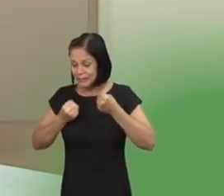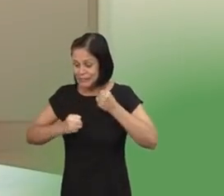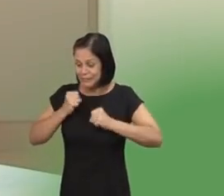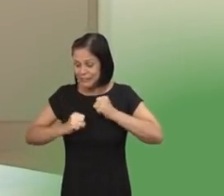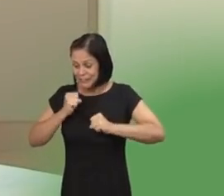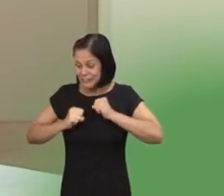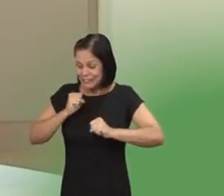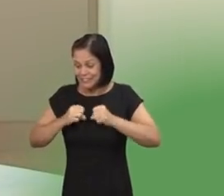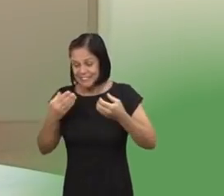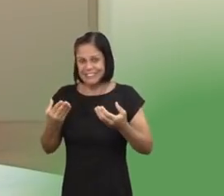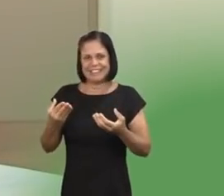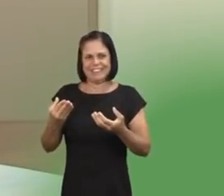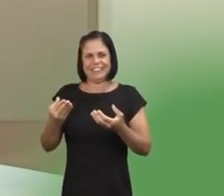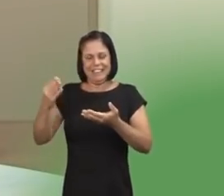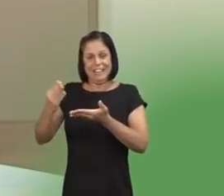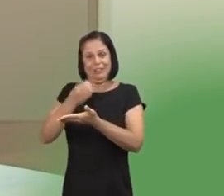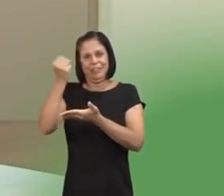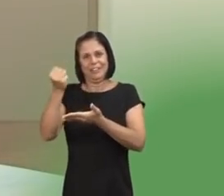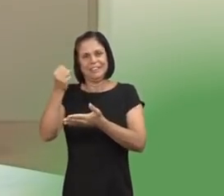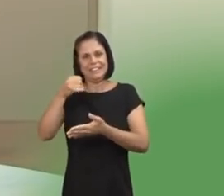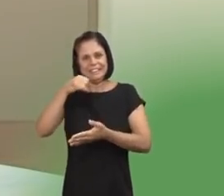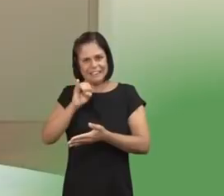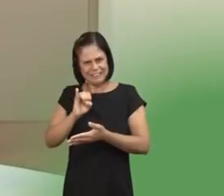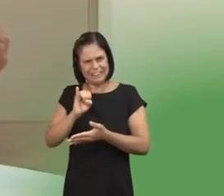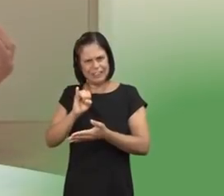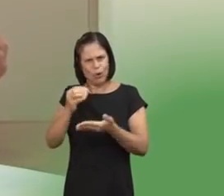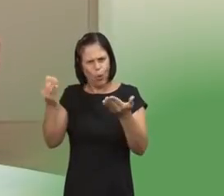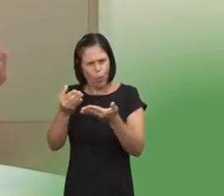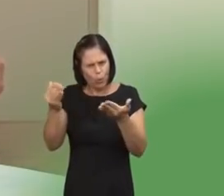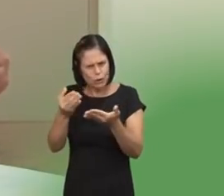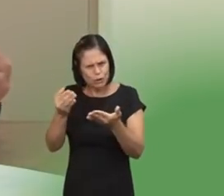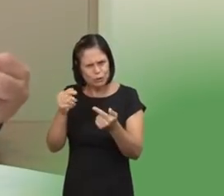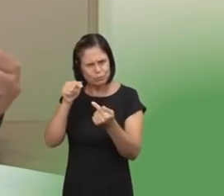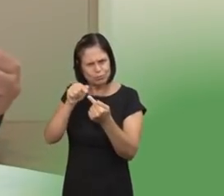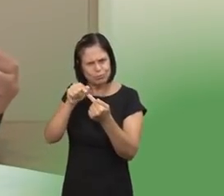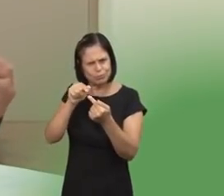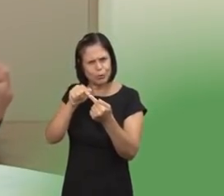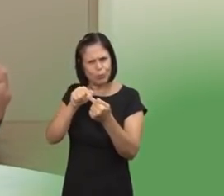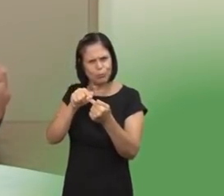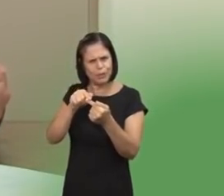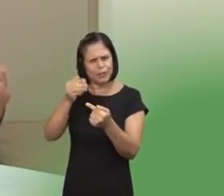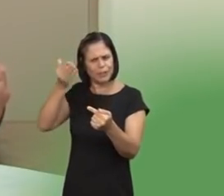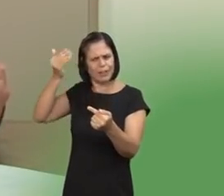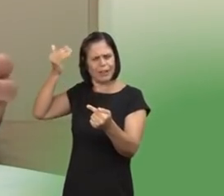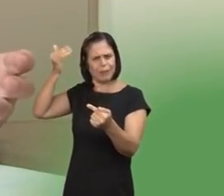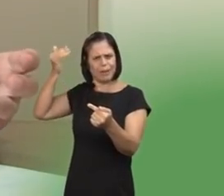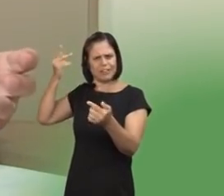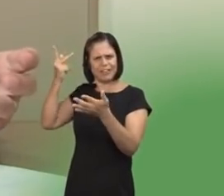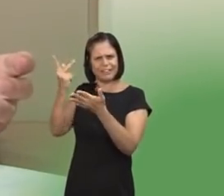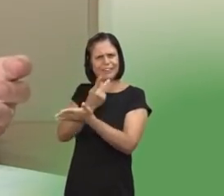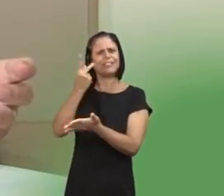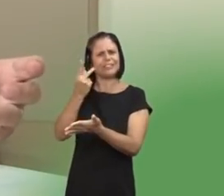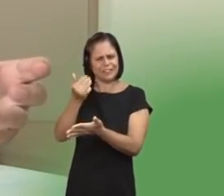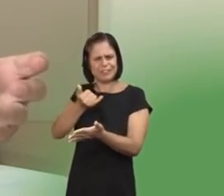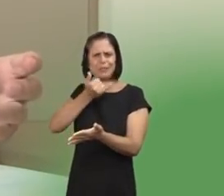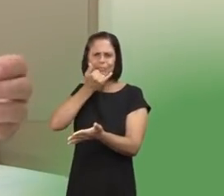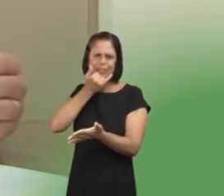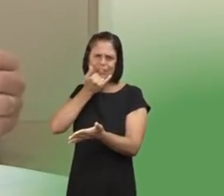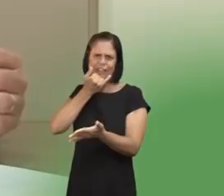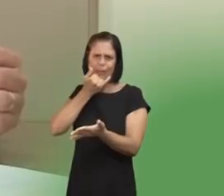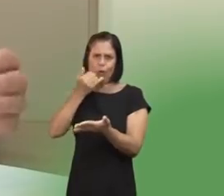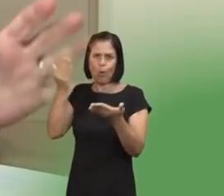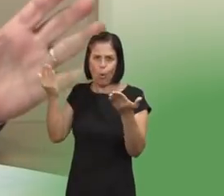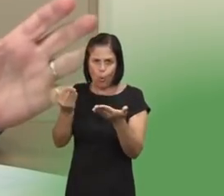estamos vivendo, se realmente as evidências desse momento mostram que, na verdade, o grande dia da expiação